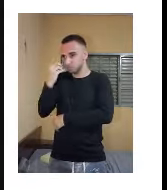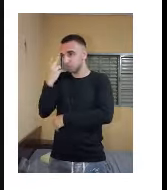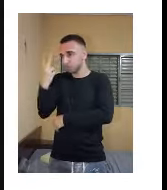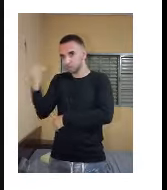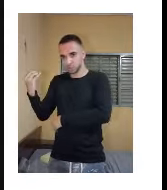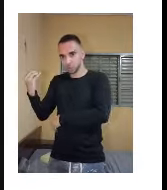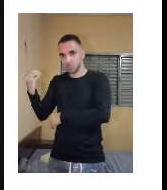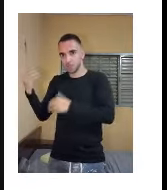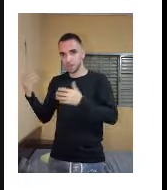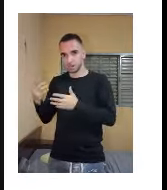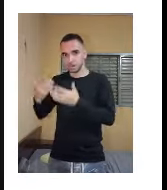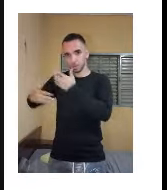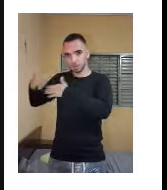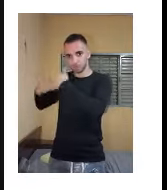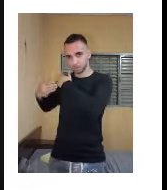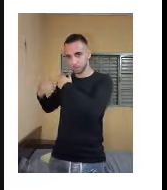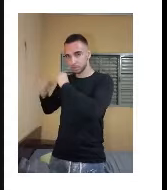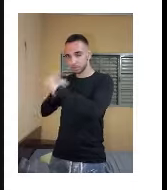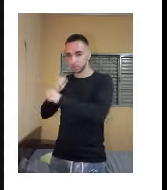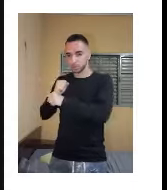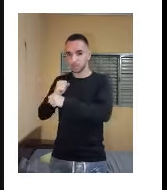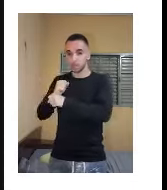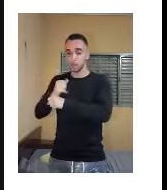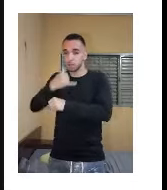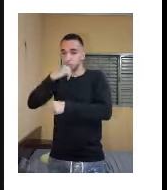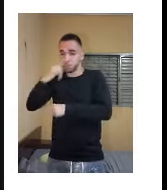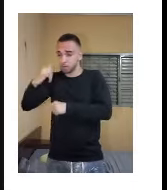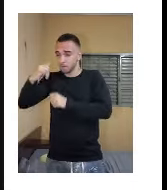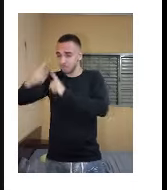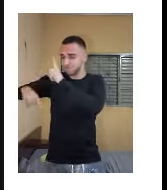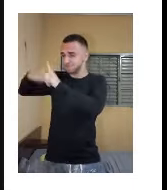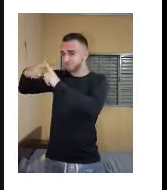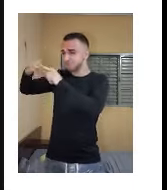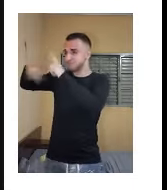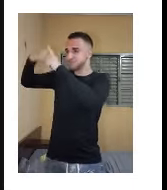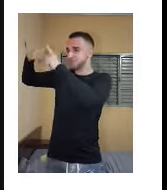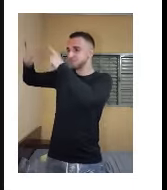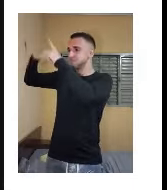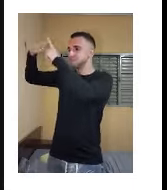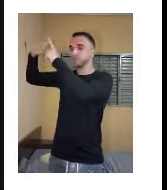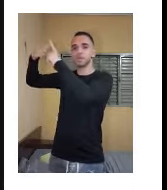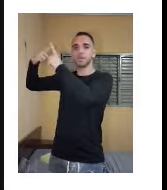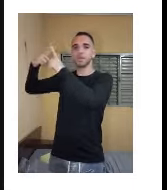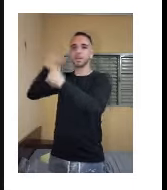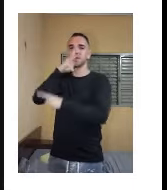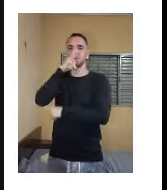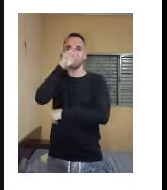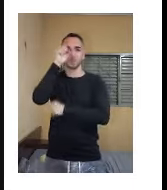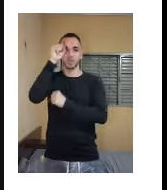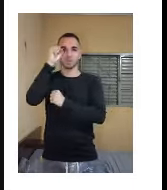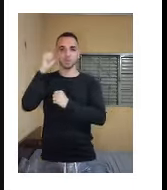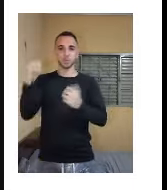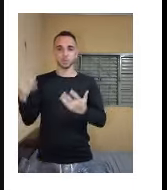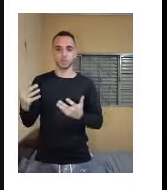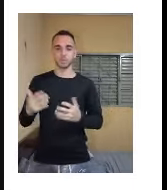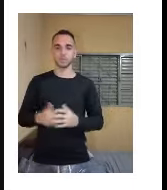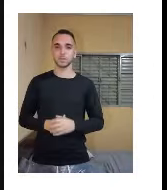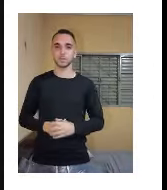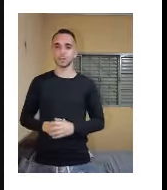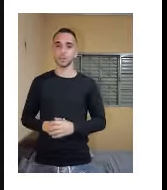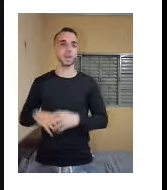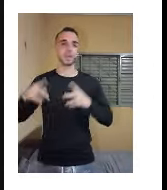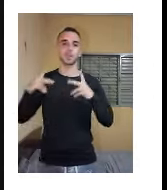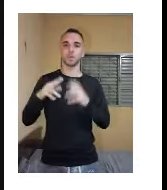endereçar essa crise climática do qual a gente vivencia. Da mesma forma, a energia